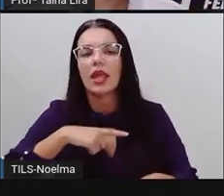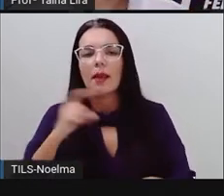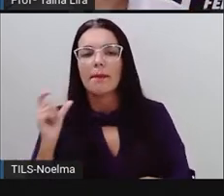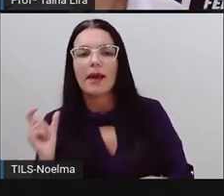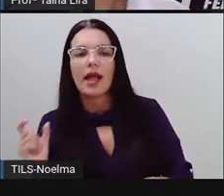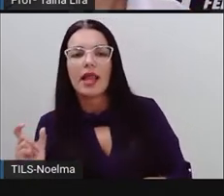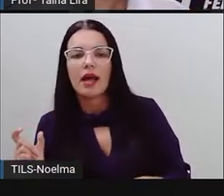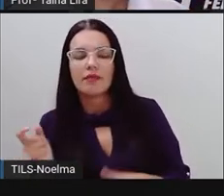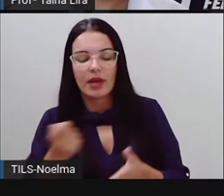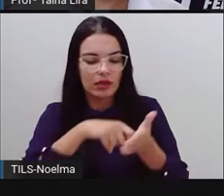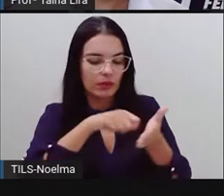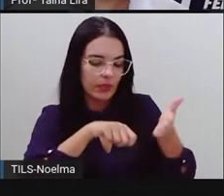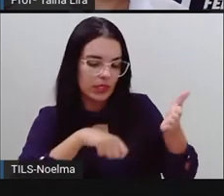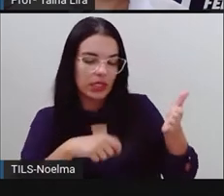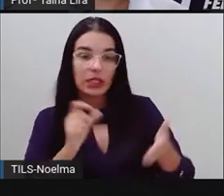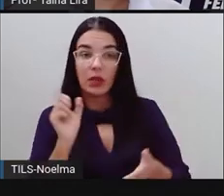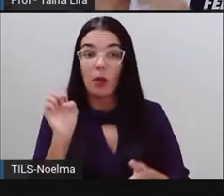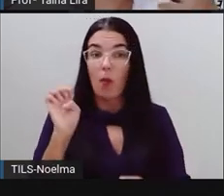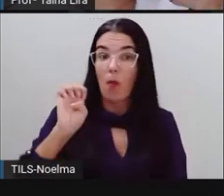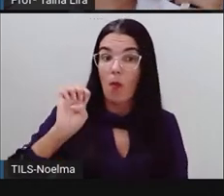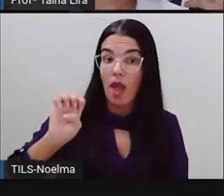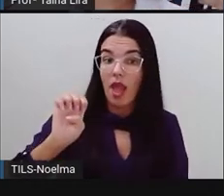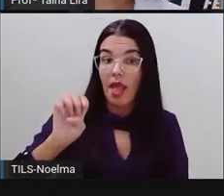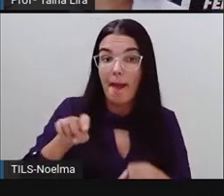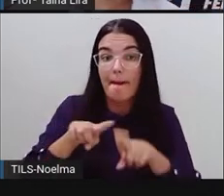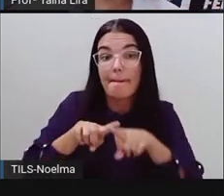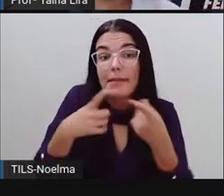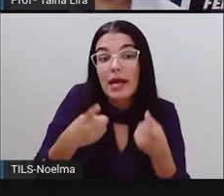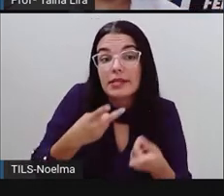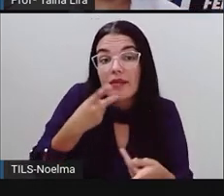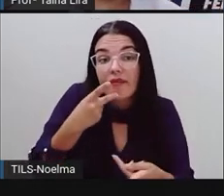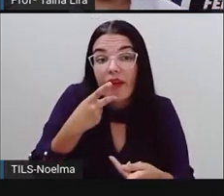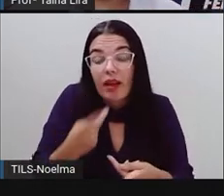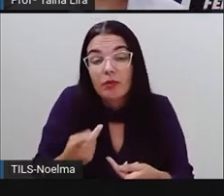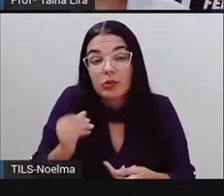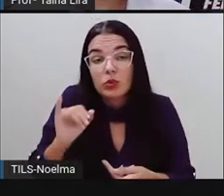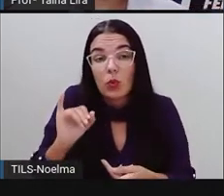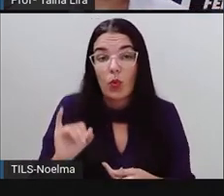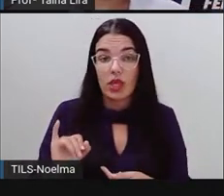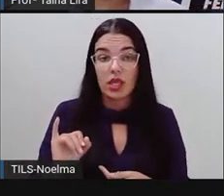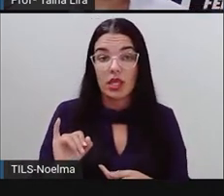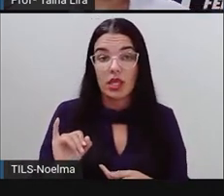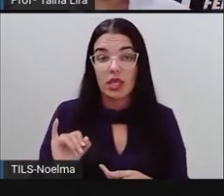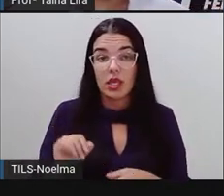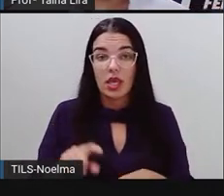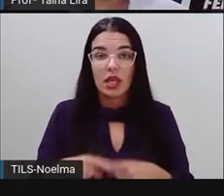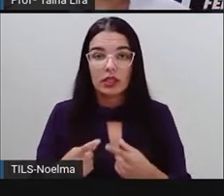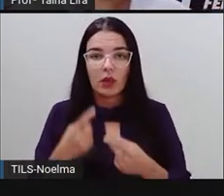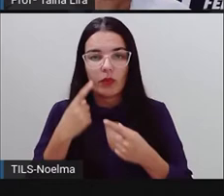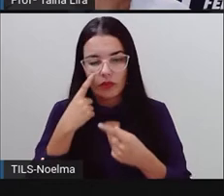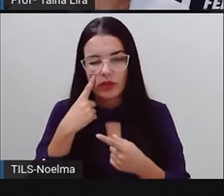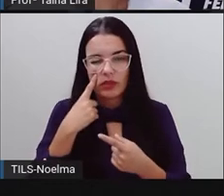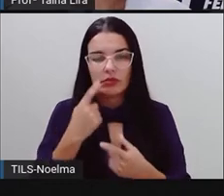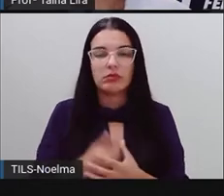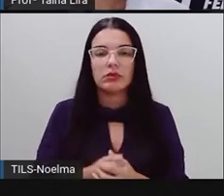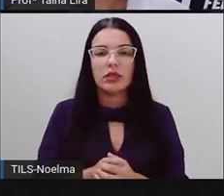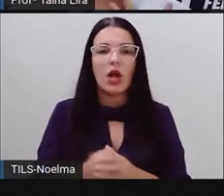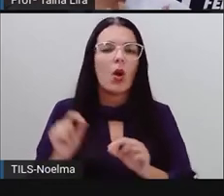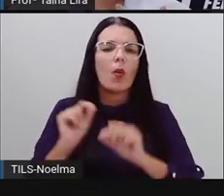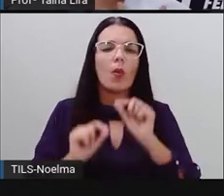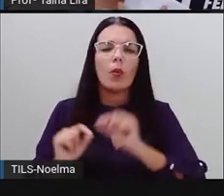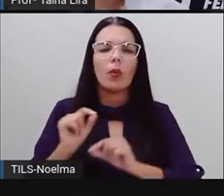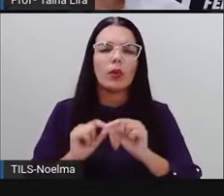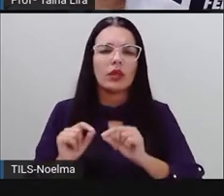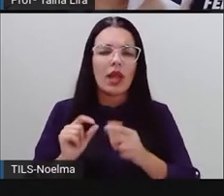é escrita com e e pronunciamos né como se tivesse Então a gente vai ter que ver o que é o que